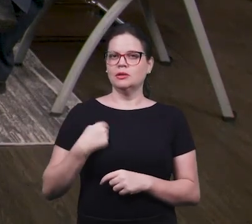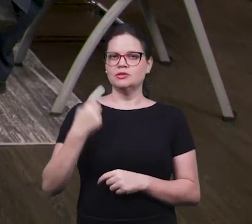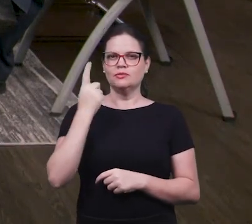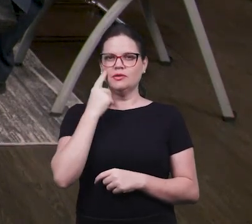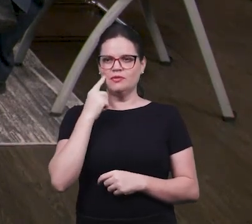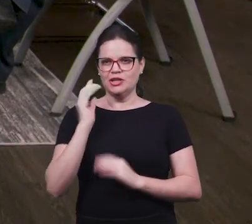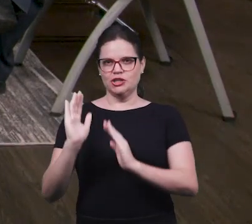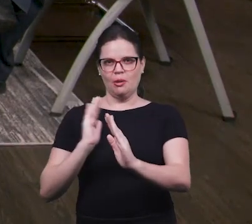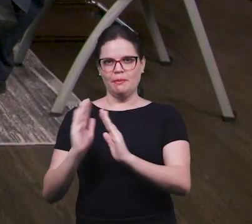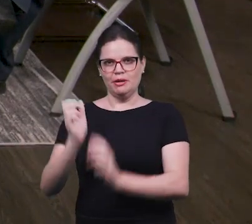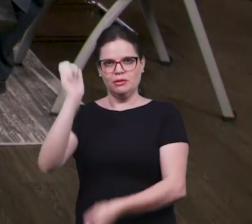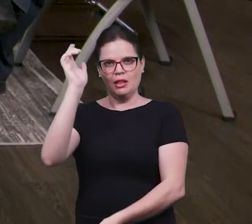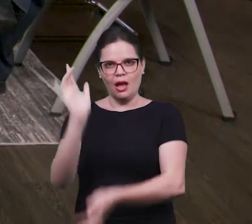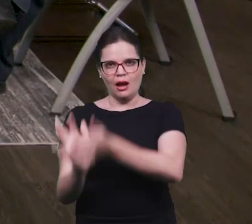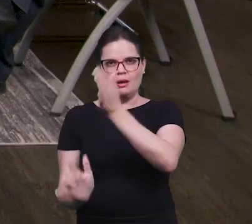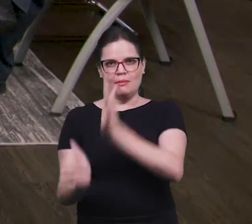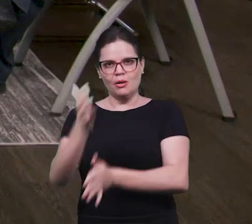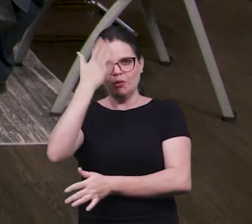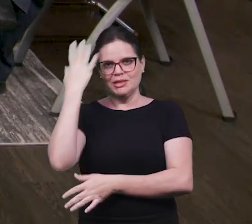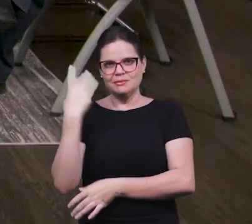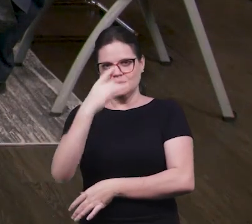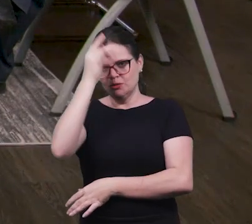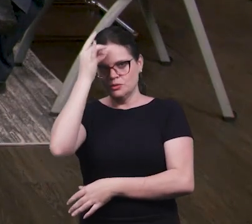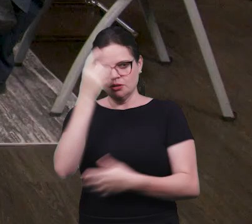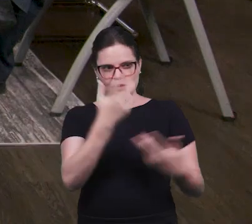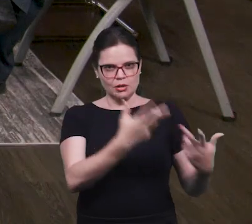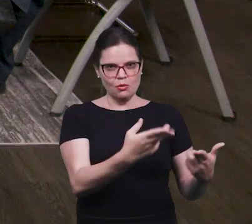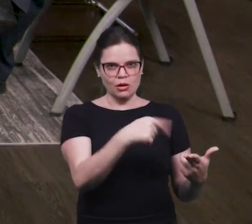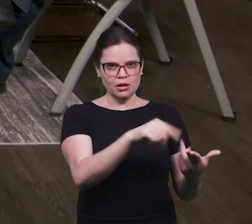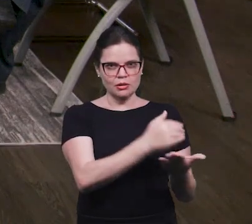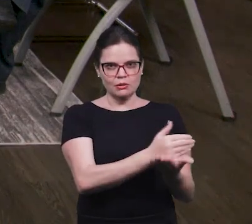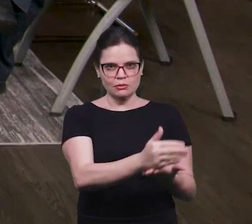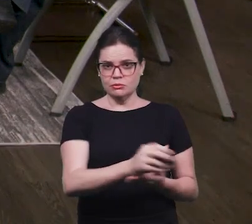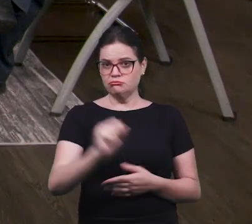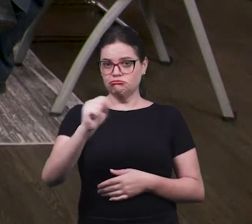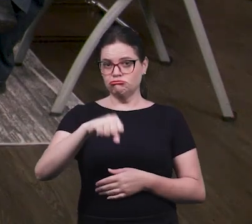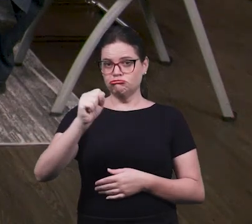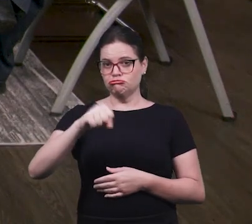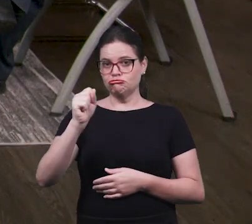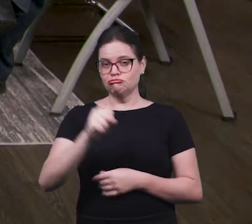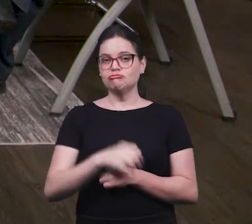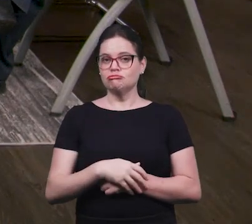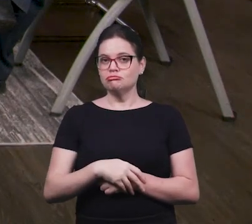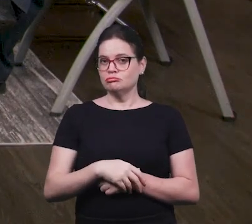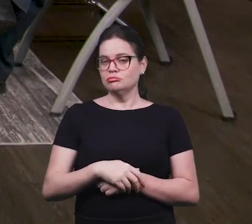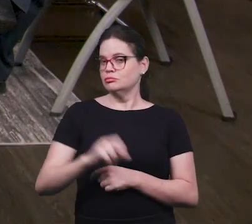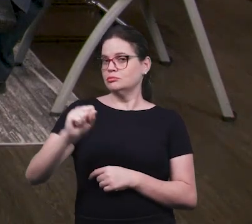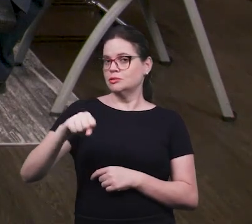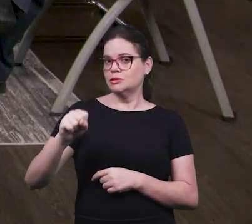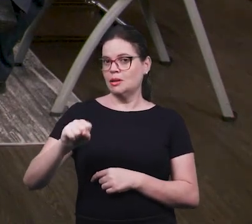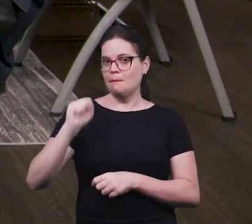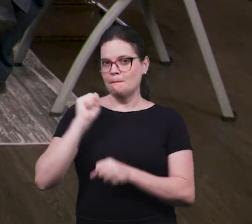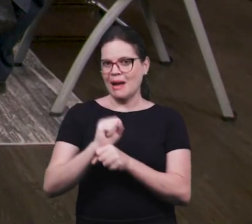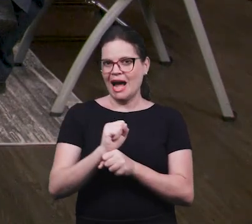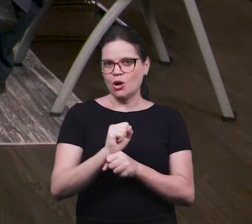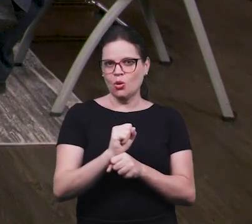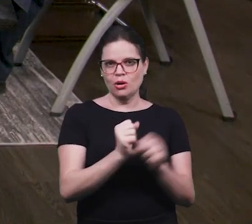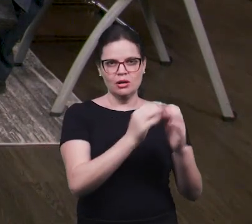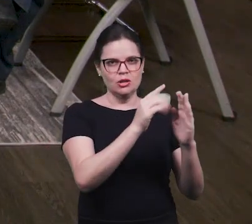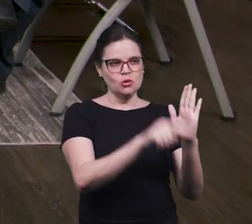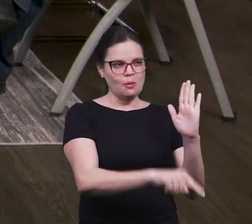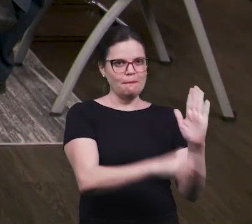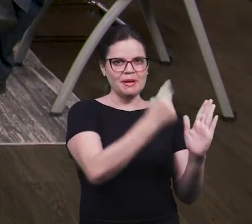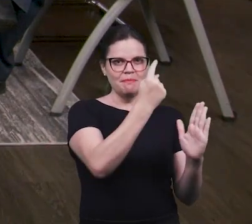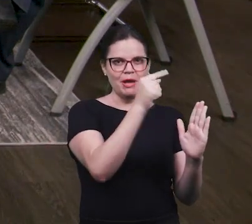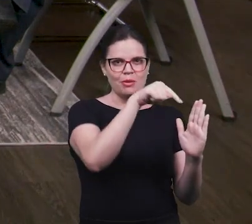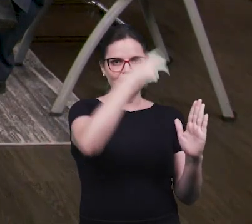Sim, o momento do derramamento do Espírito, ele não parou nem vai parar.